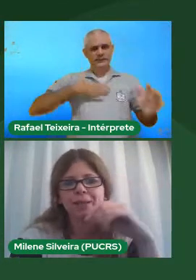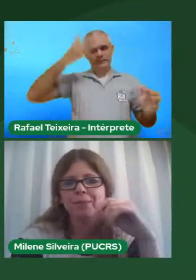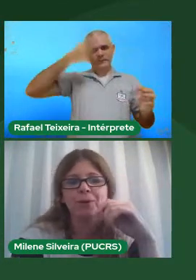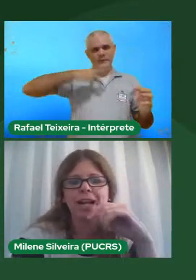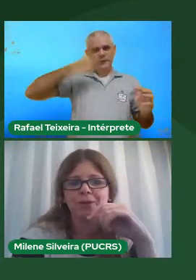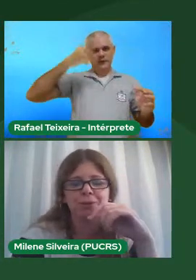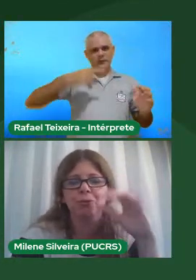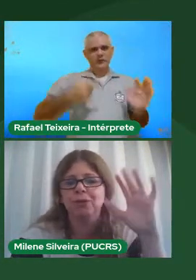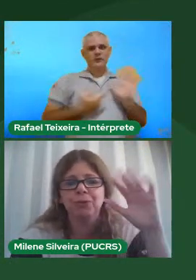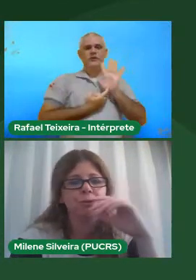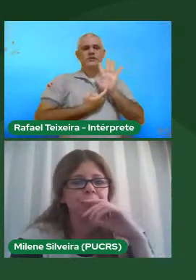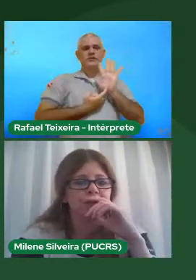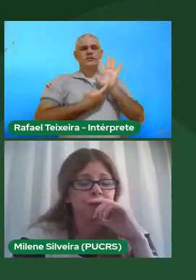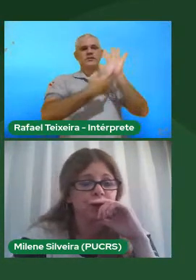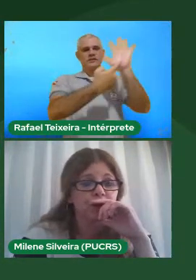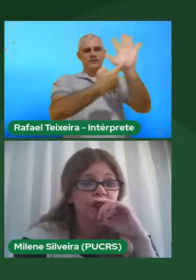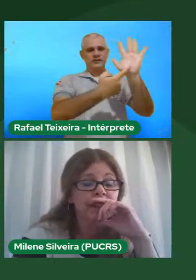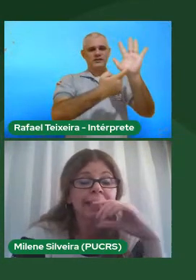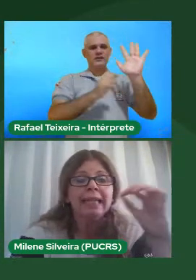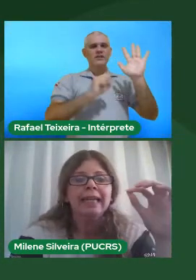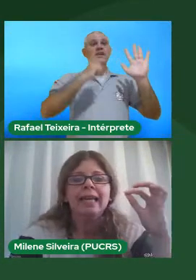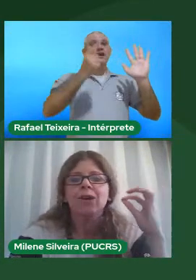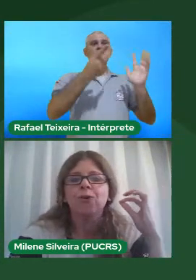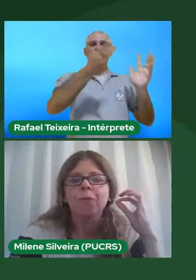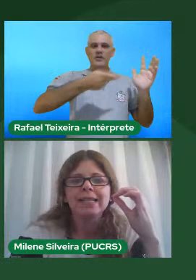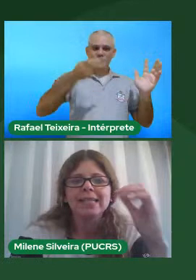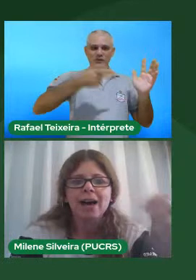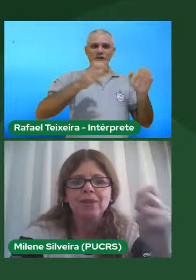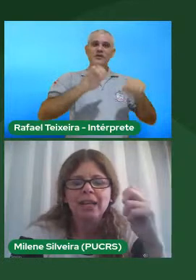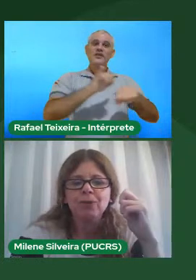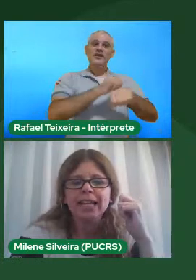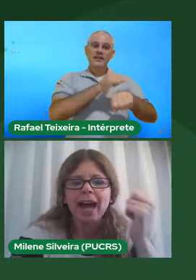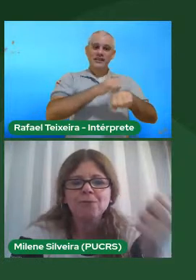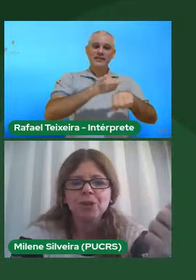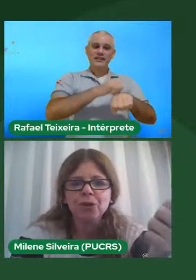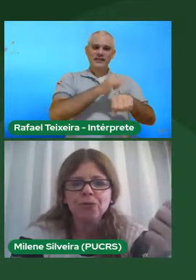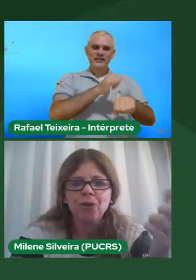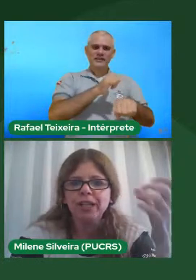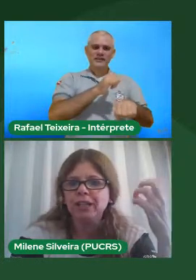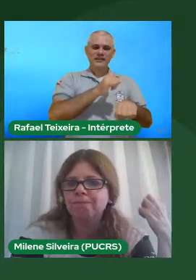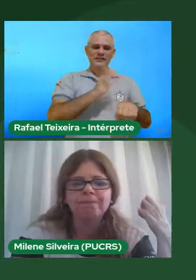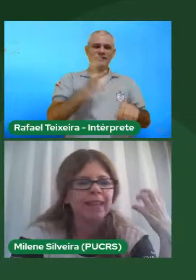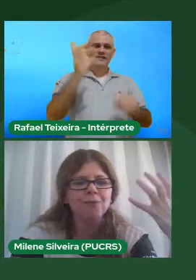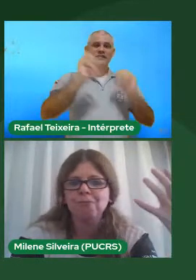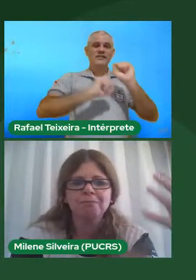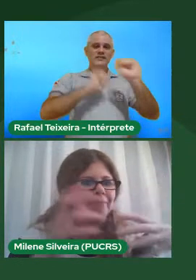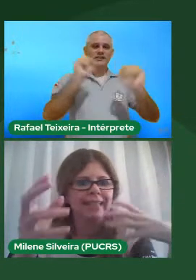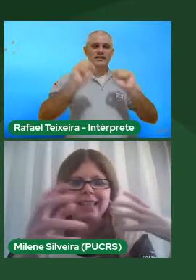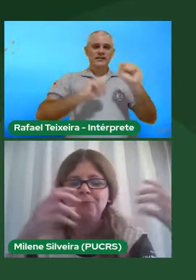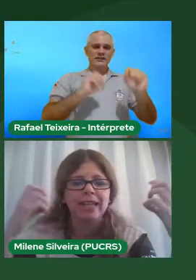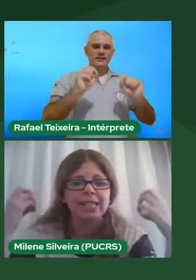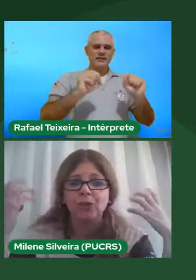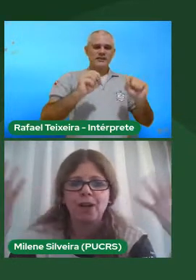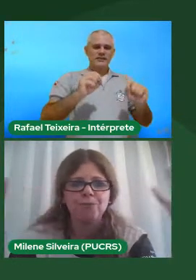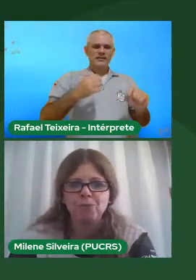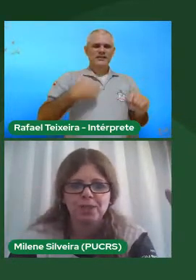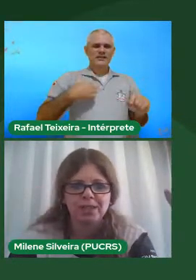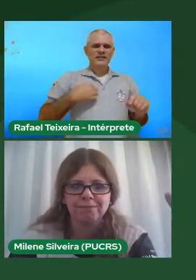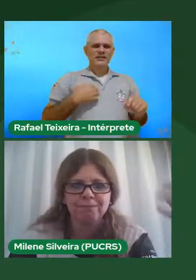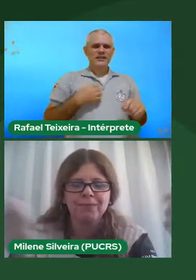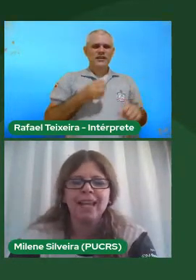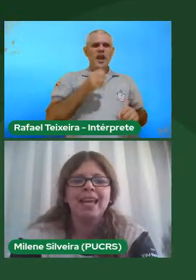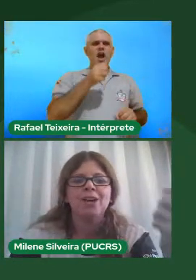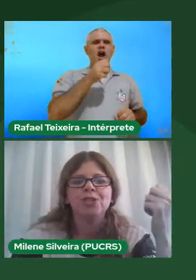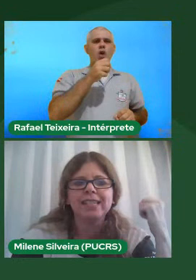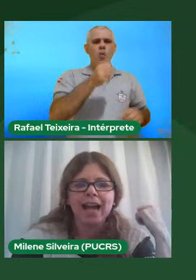Depois vocês podem procurar no YouTube, que foi um dos meninos que botou. Eu ligava o microfone, dava uma interferência, tocava uma